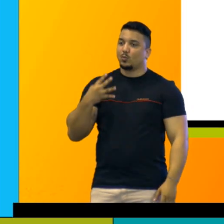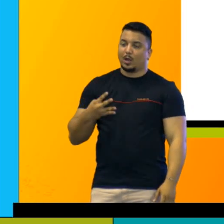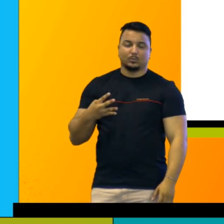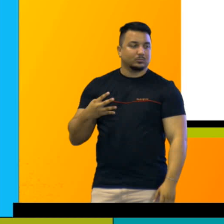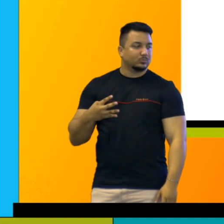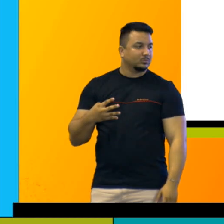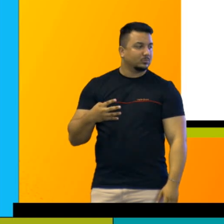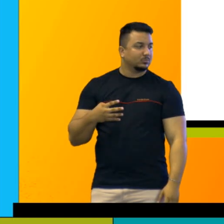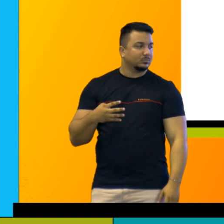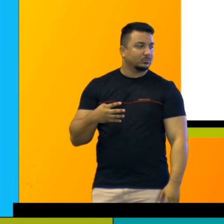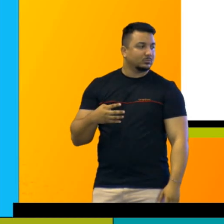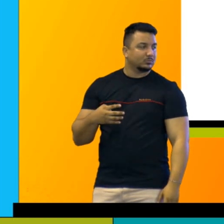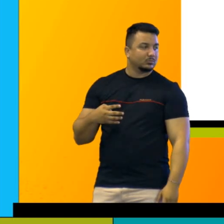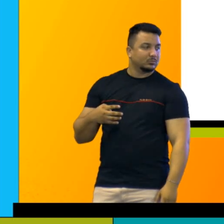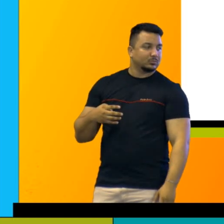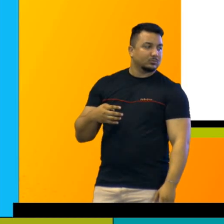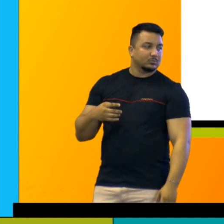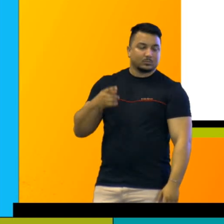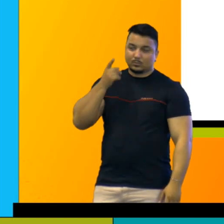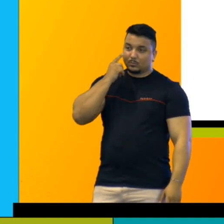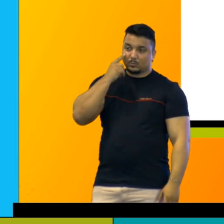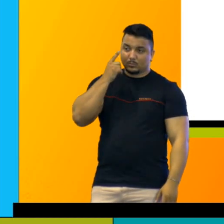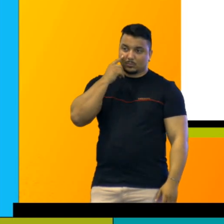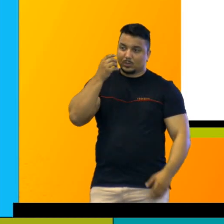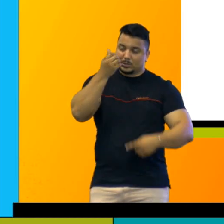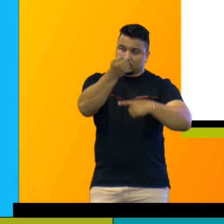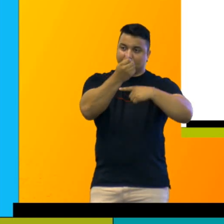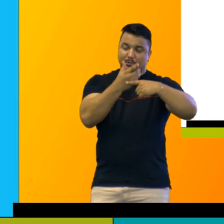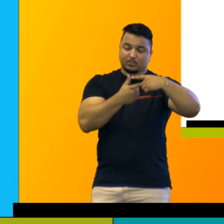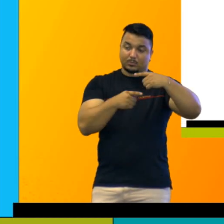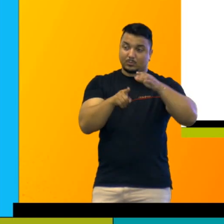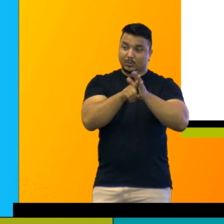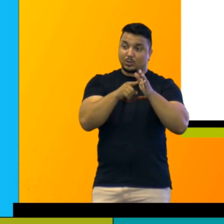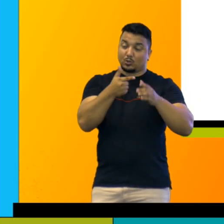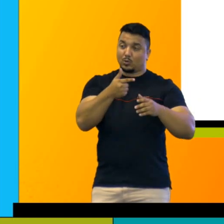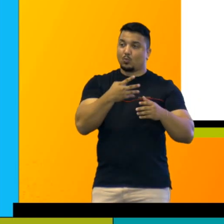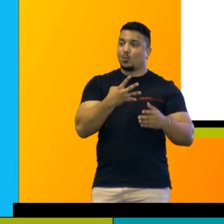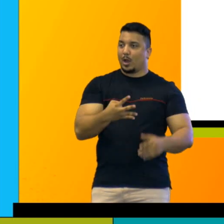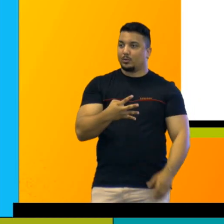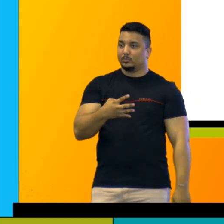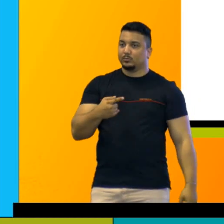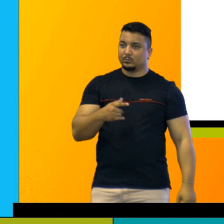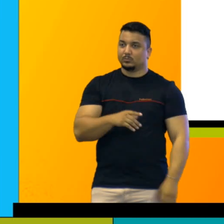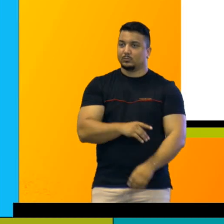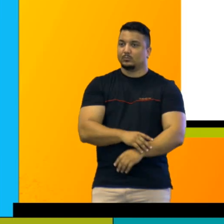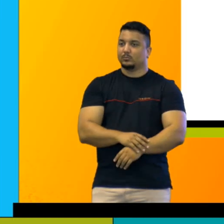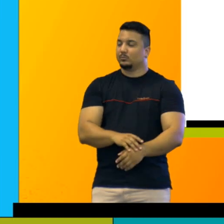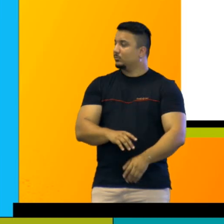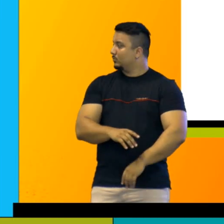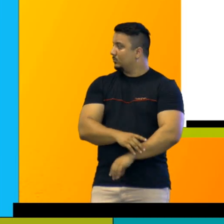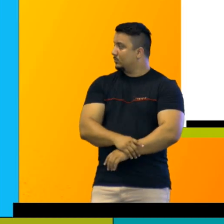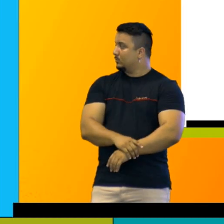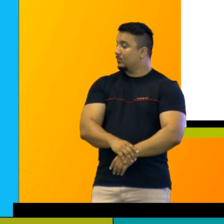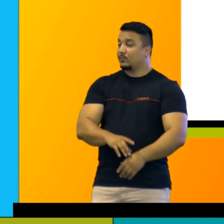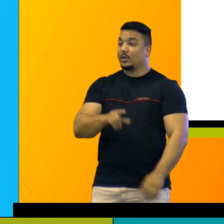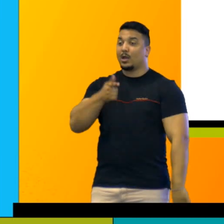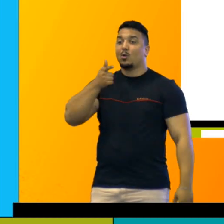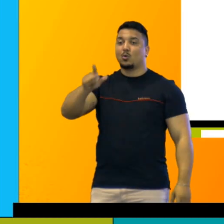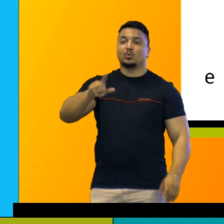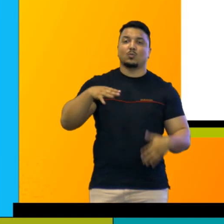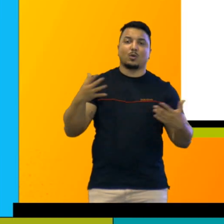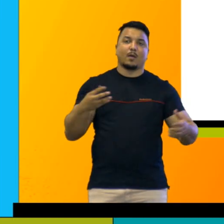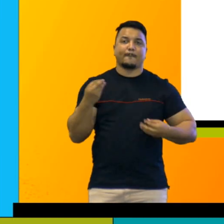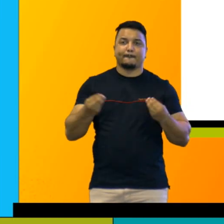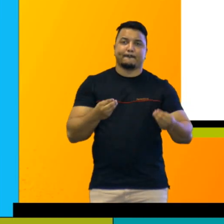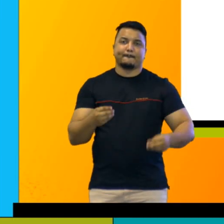tu bota o 6 em cima, o 2 embaixo e 6 menos 2, 4 embaixo. Essa é a continha. Já na outra, como é na